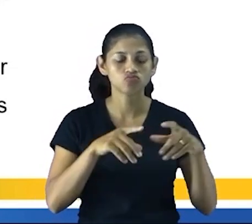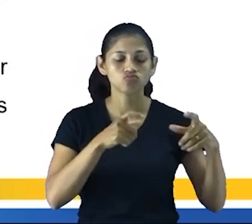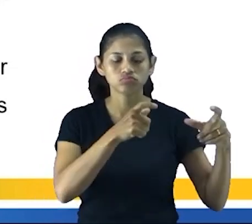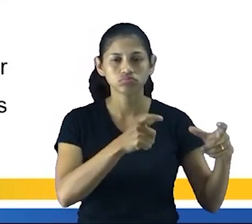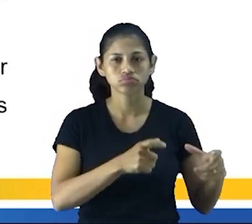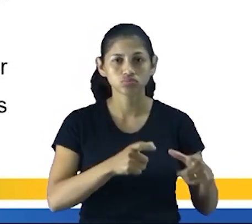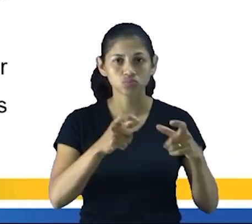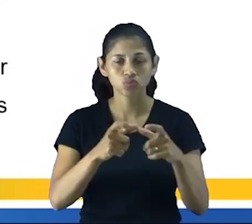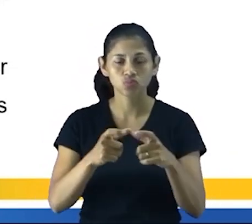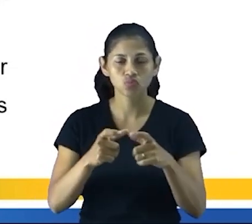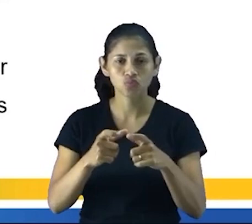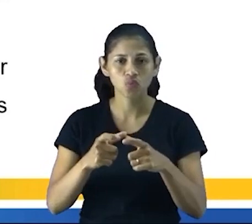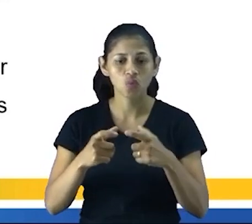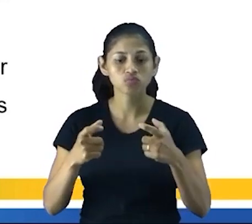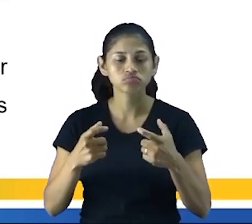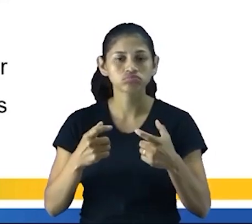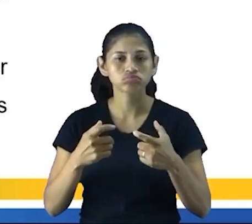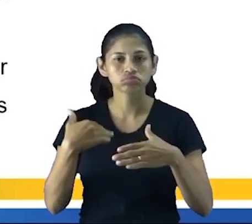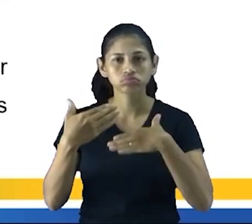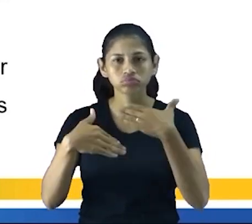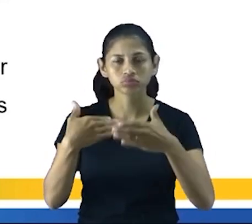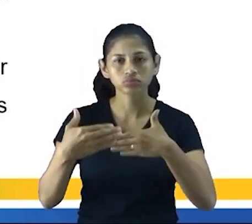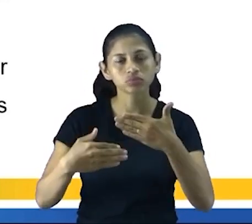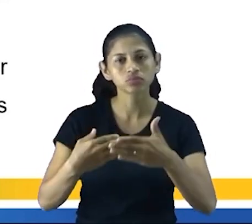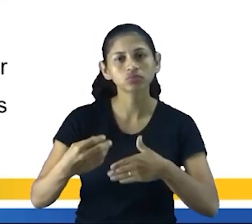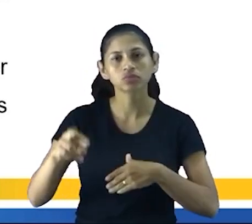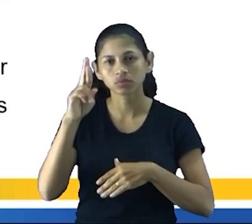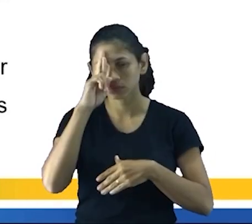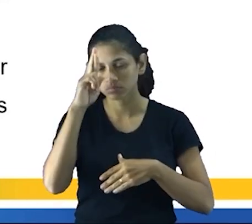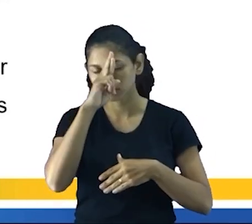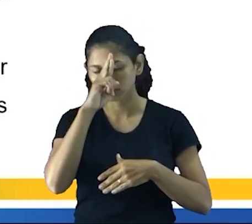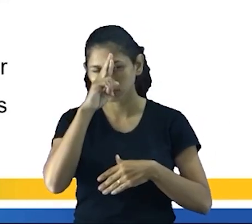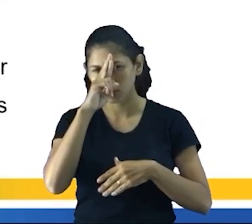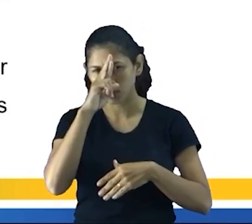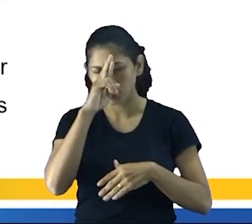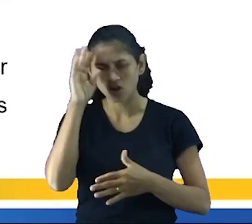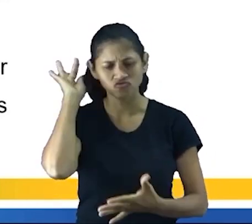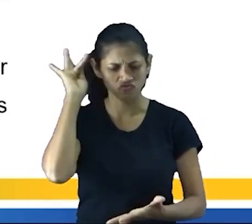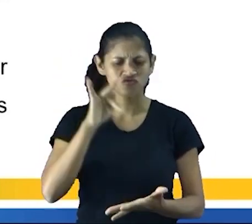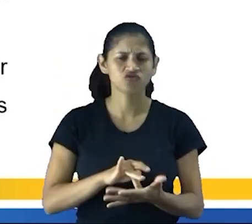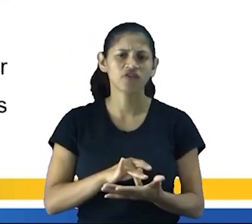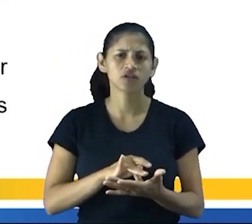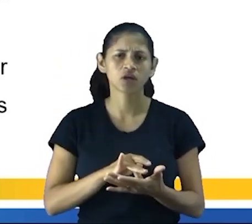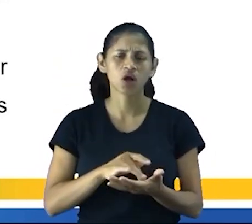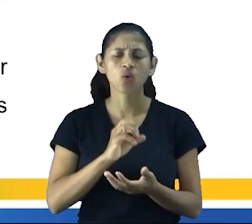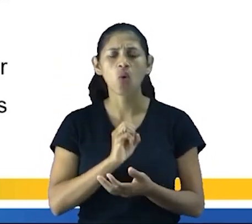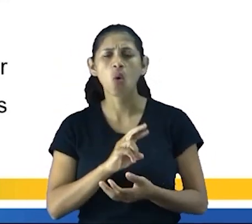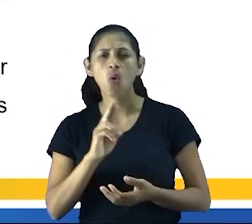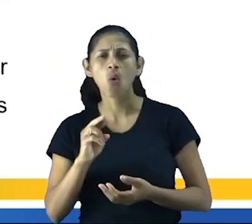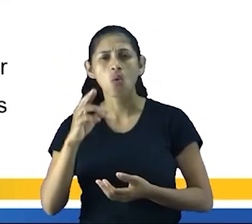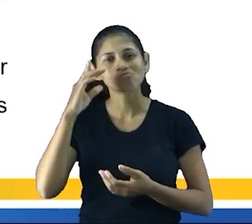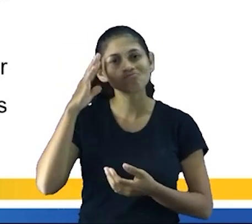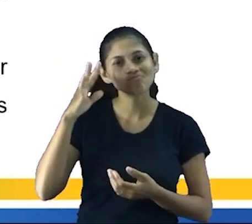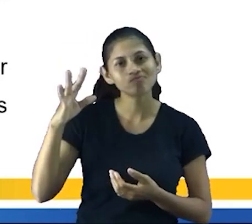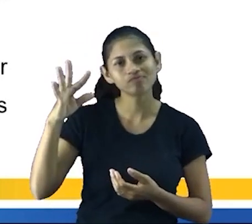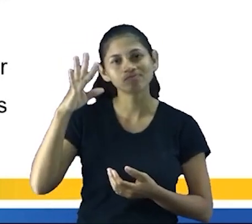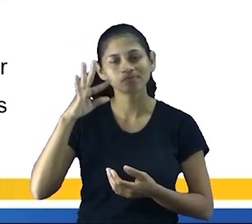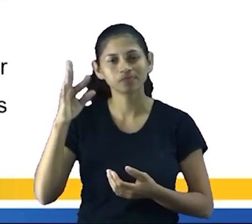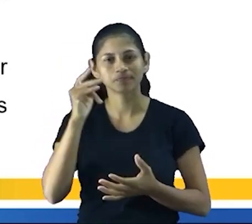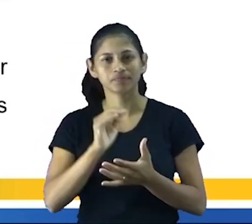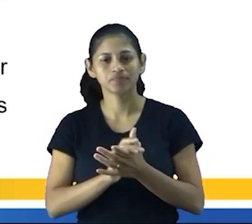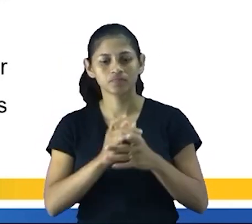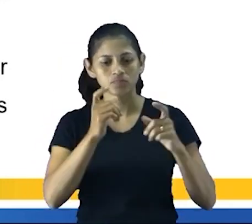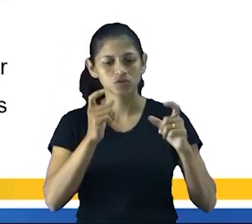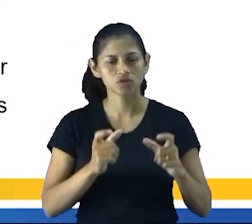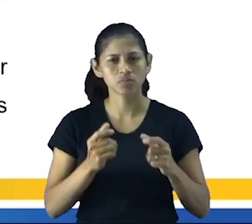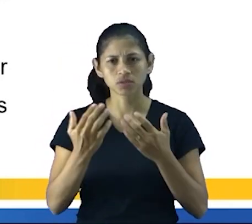se desenvolve a história, né? São espaços reais ou são espaços imaginários, né, dentro da história? Ou são espaços